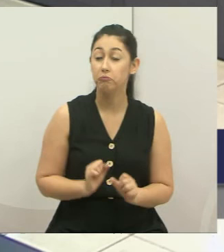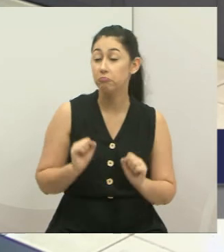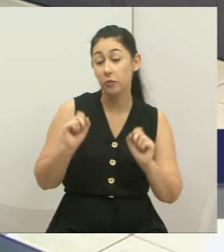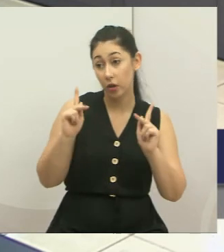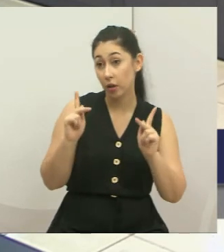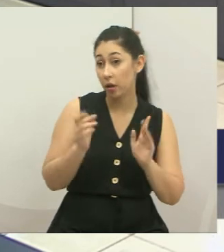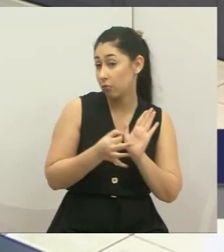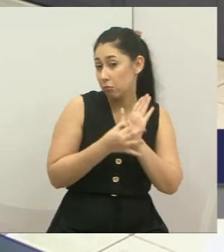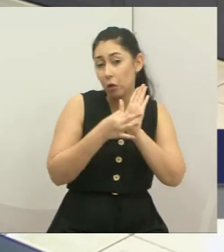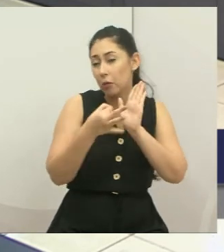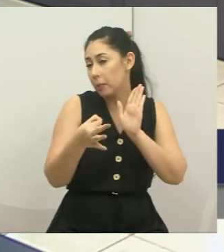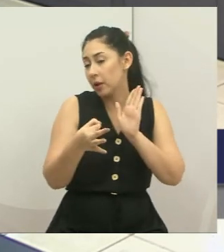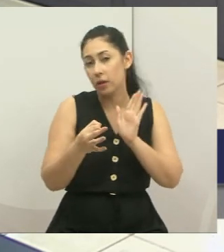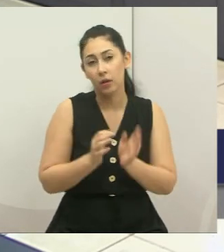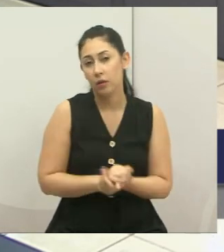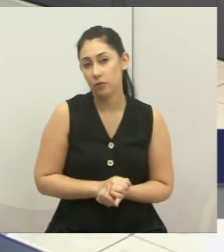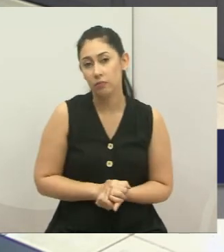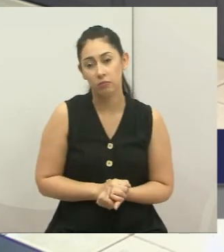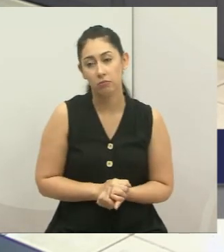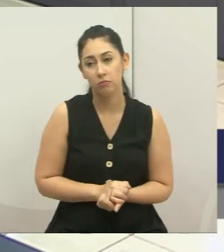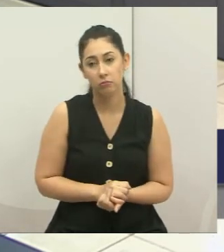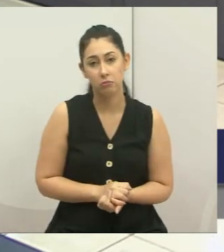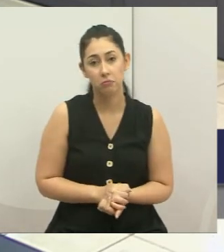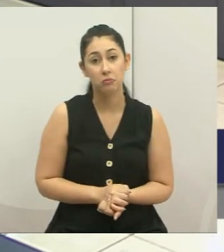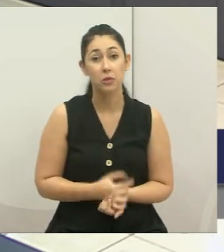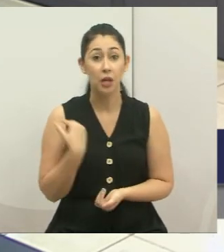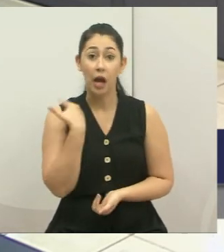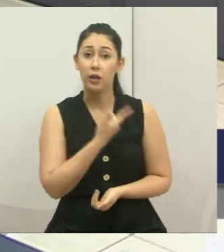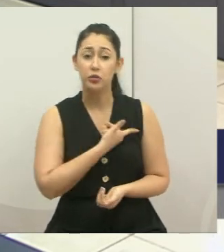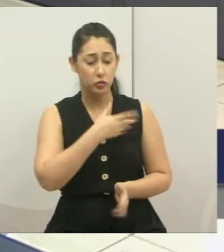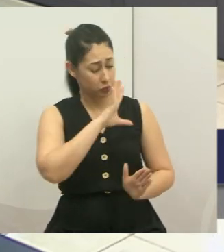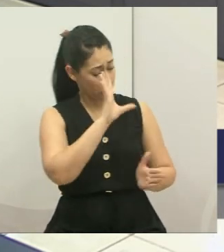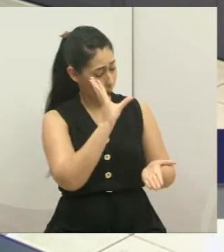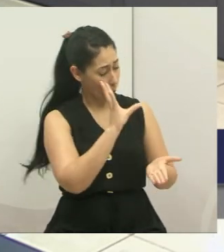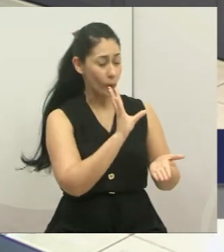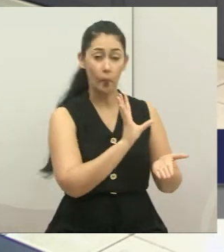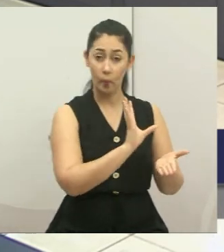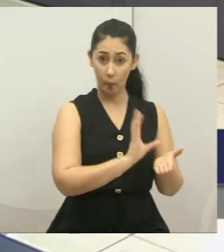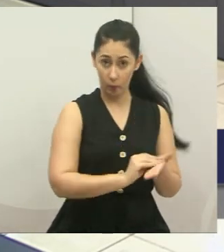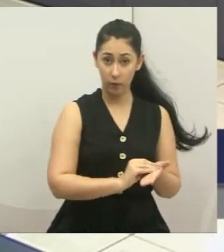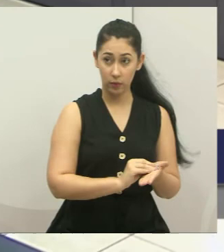ok, é uma sugestão sua dada e será certamente registrada aí no...